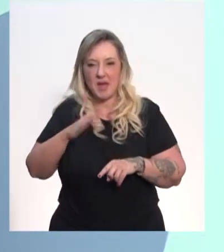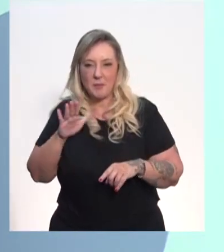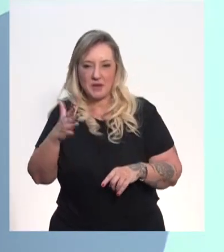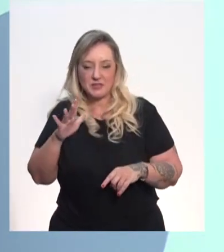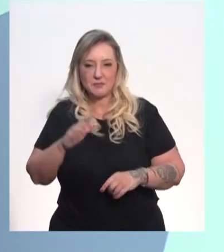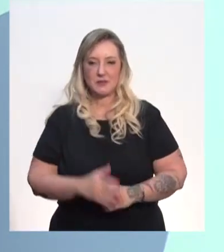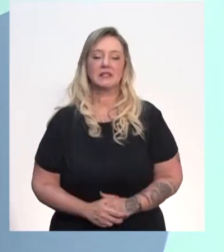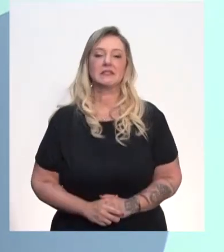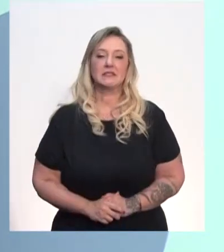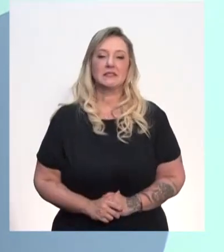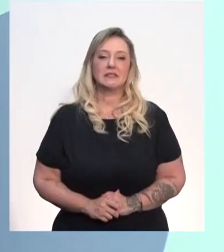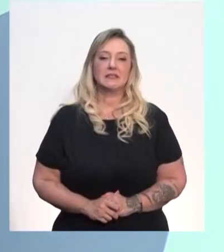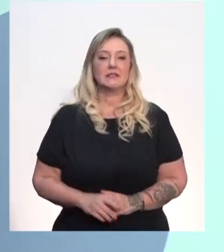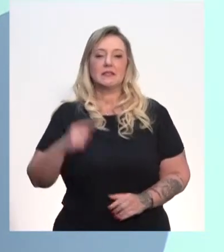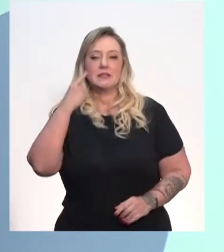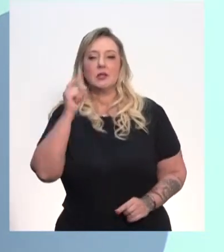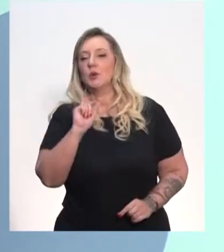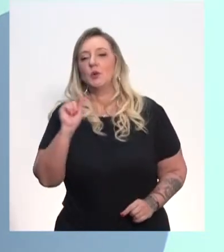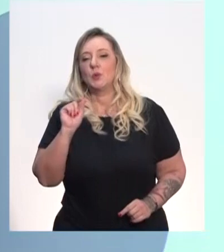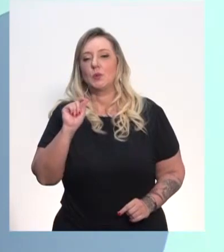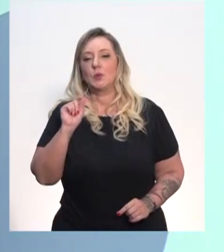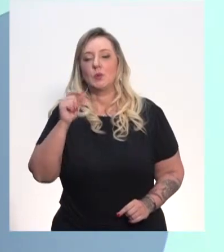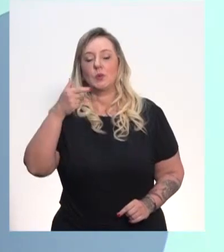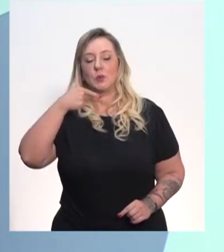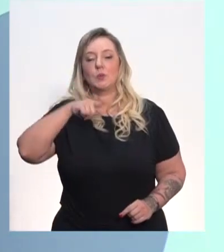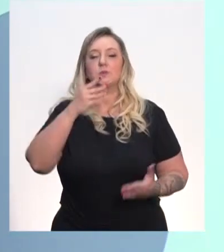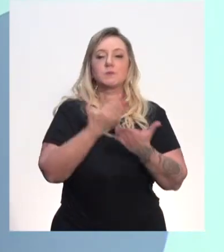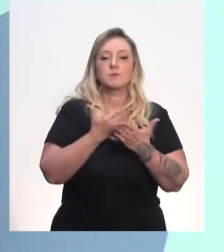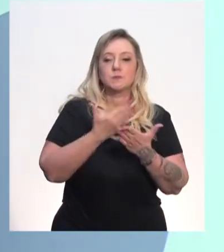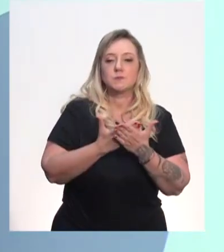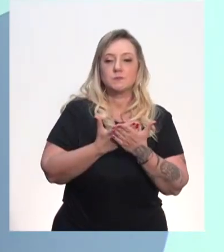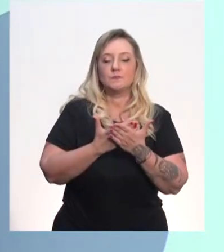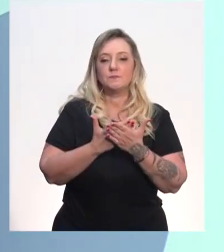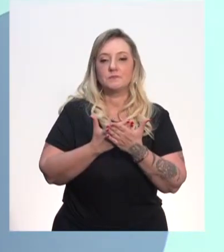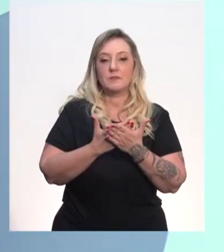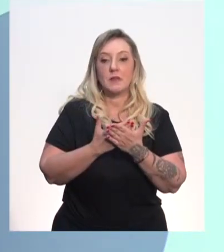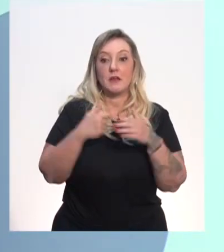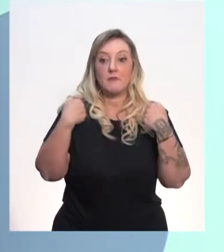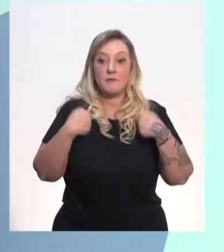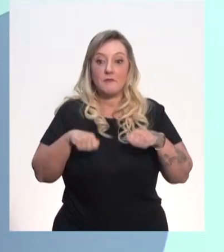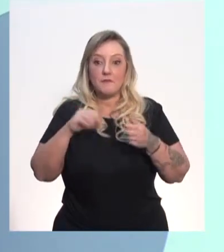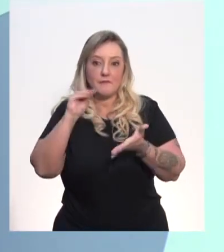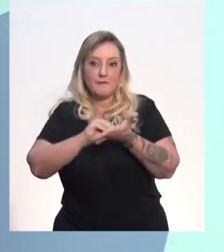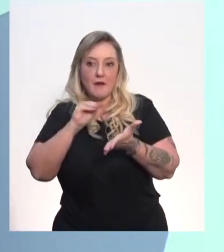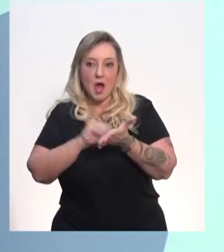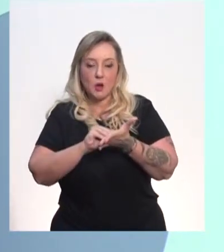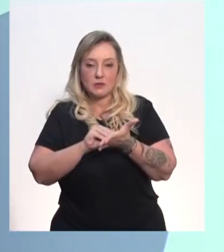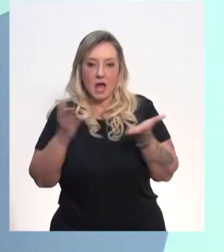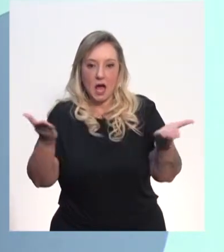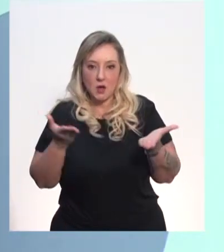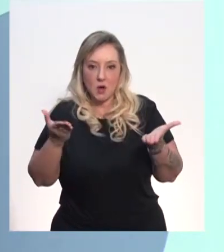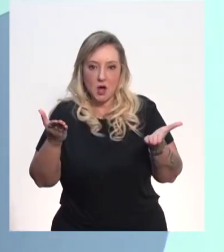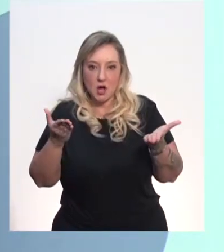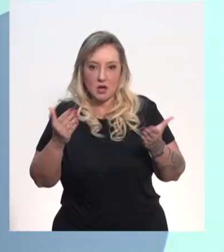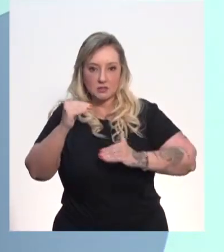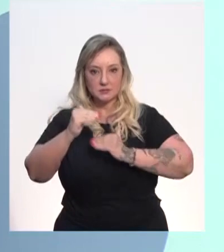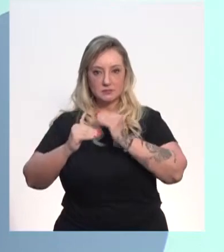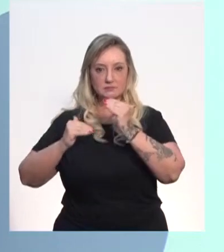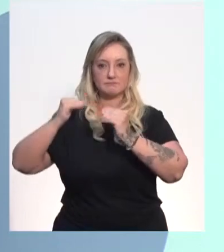gente tem o Centro de Mídias, a gente tem a TV Educação, e a gente tem as ferramentas que as escolas